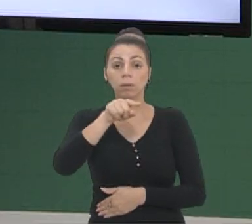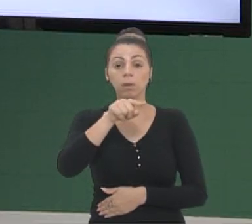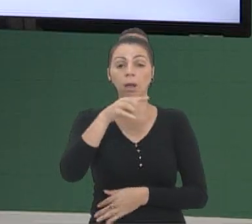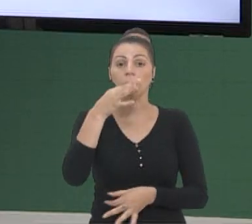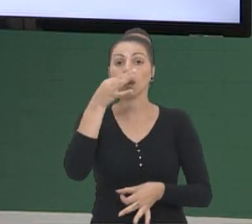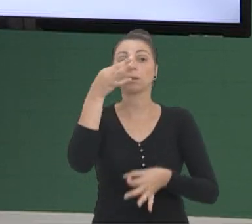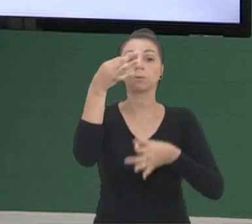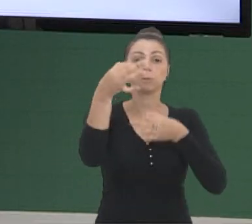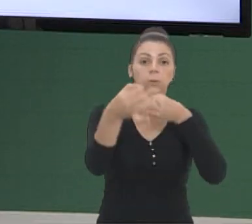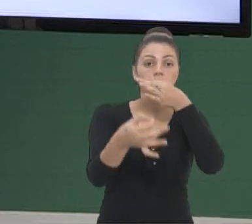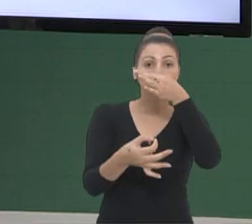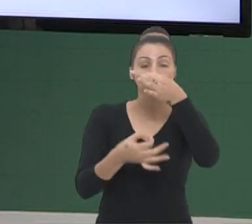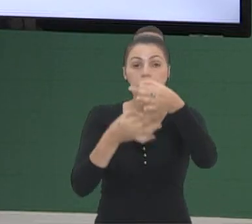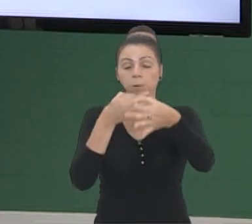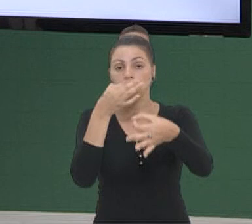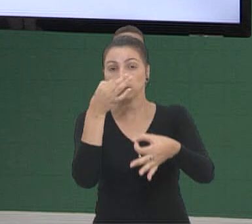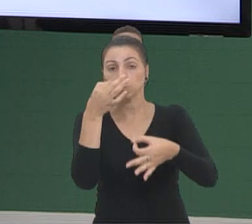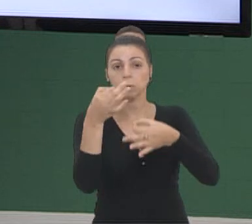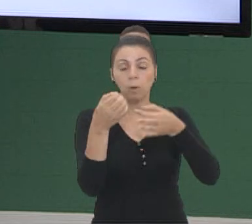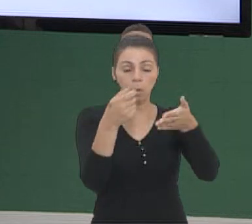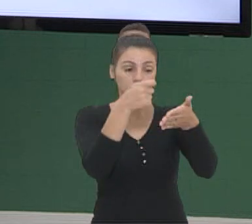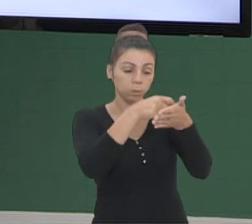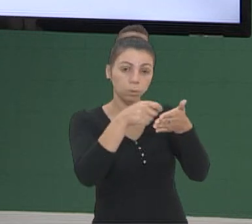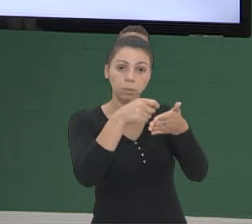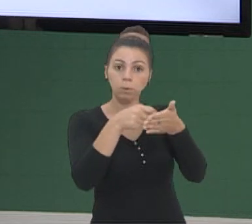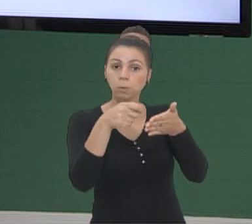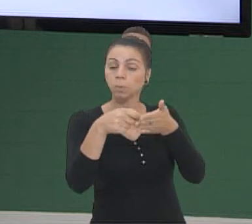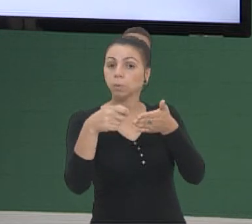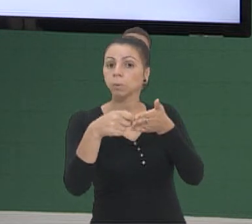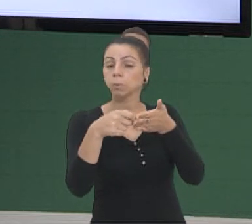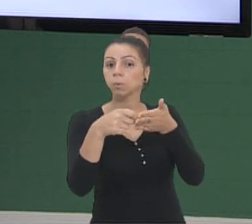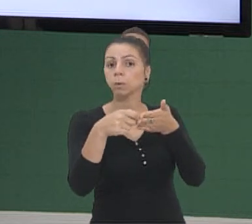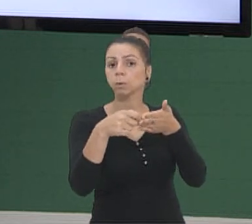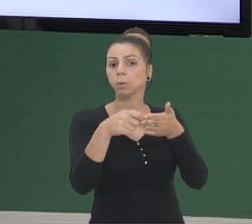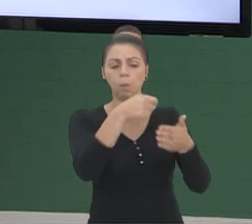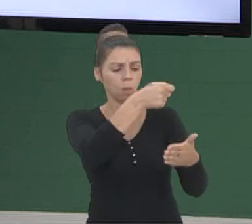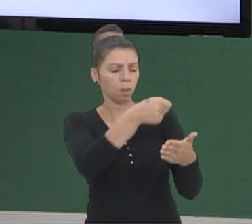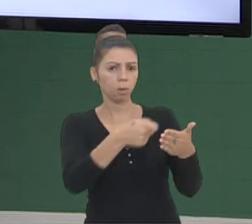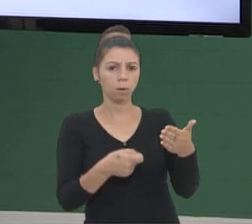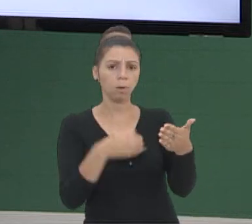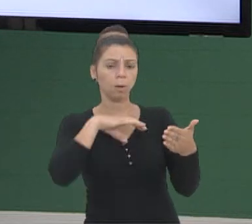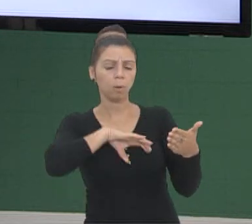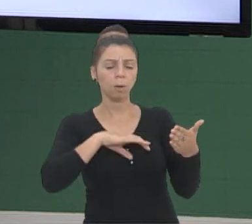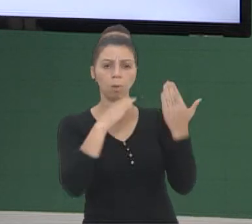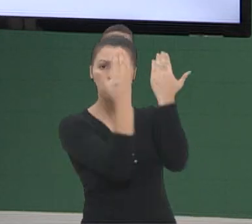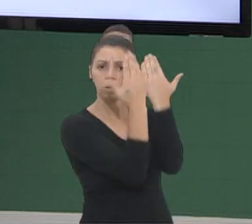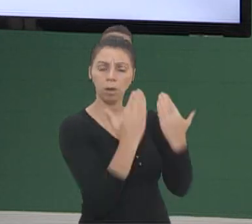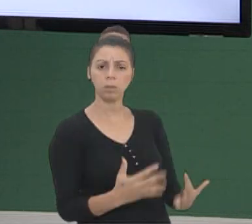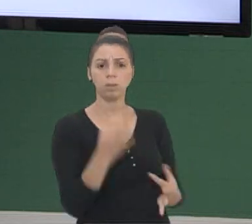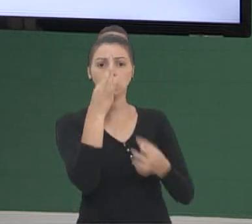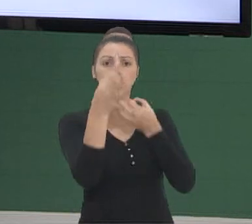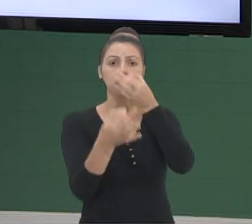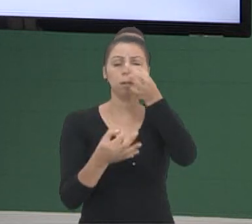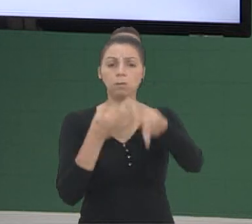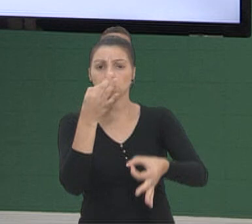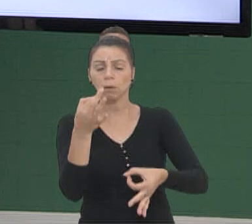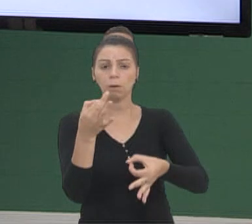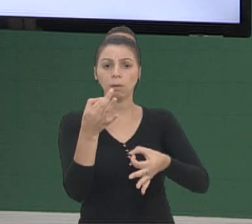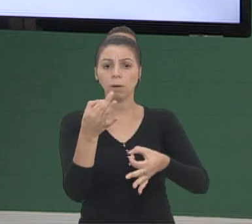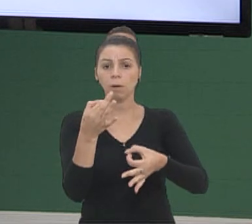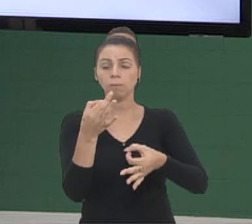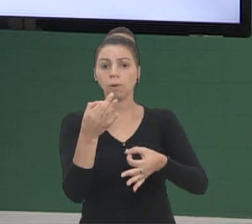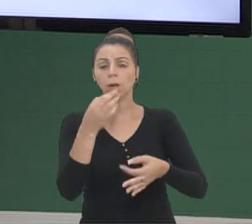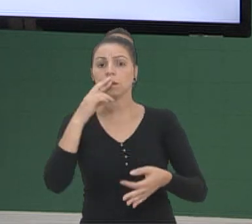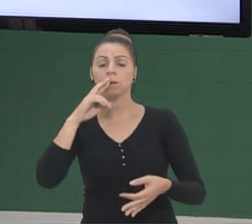crítico, de cunho discursivo, para você desenvolver aí o seu português, a sua análise crítica. E você vai responder em forma